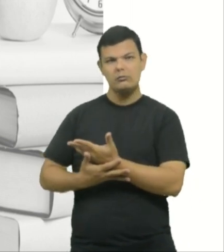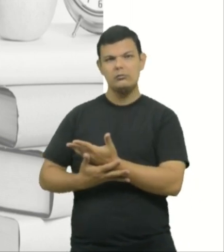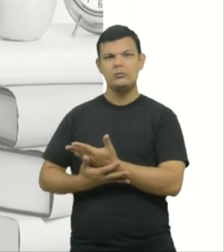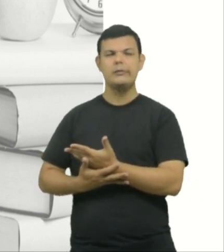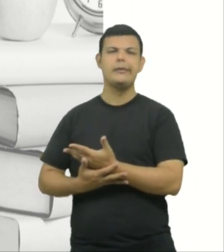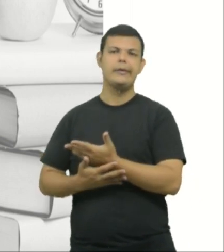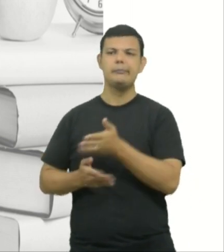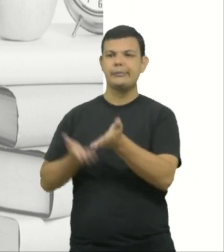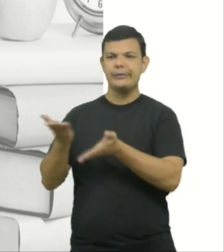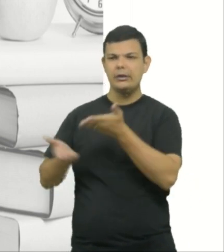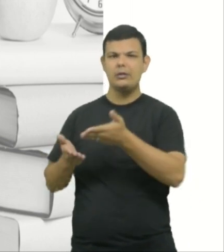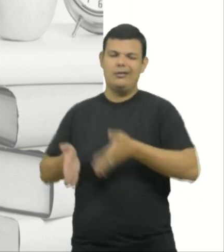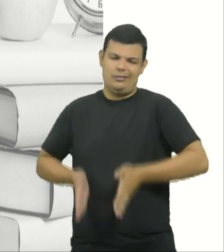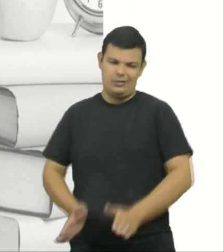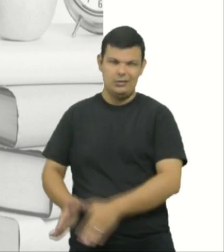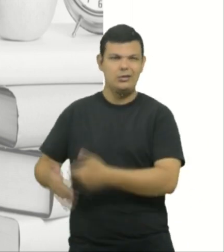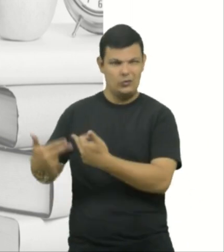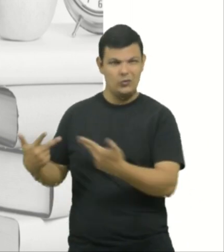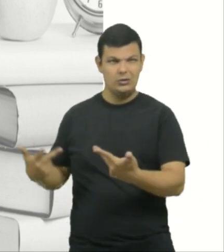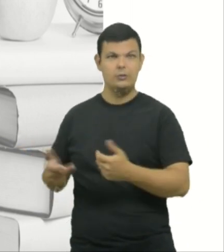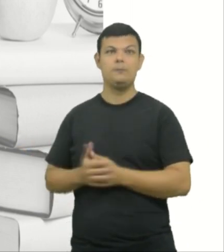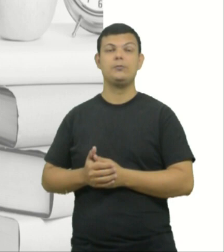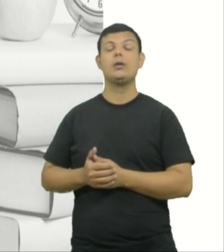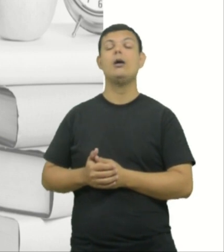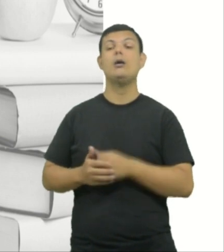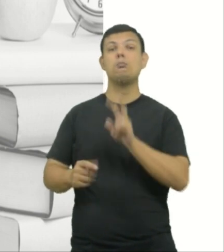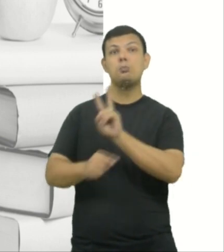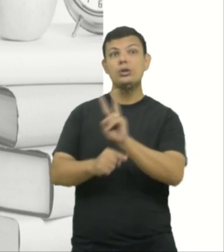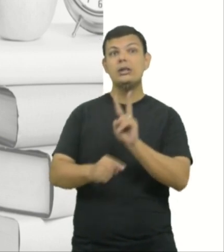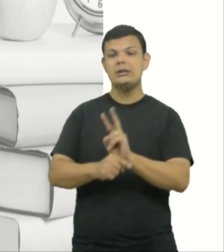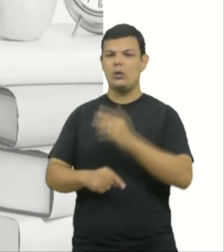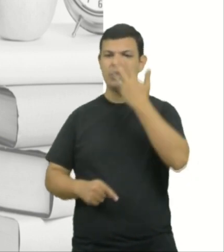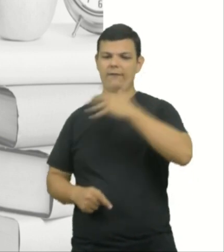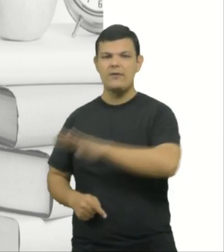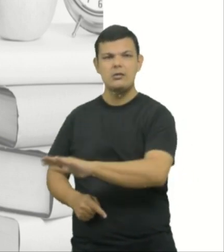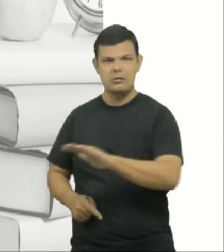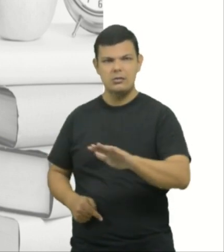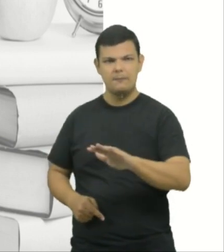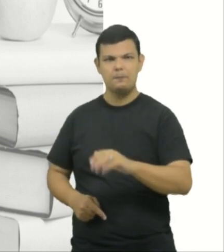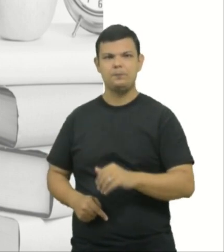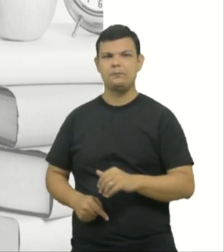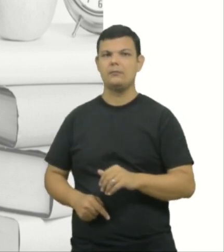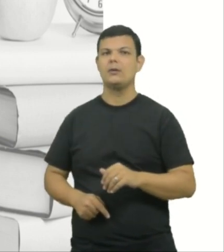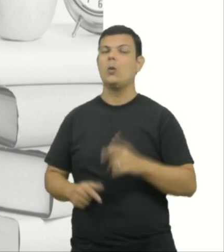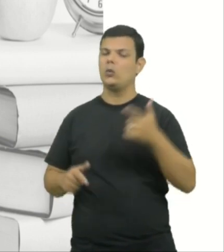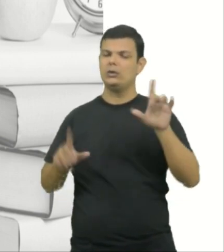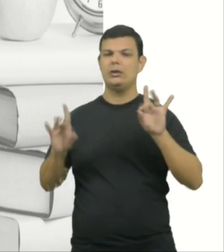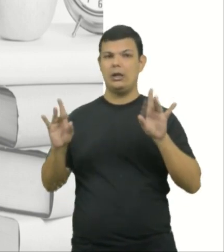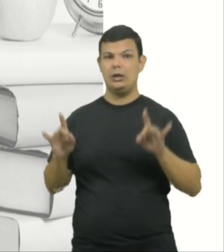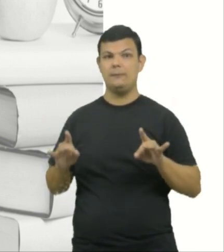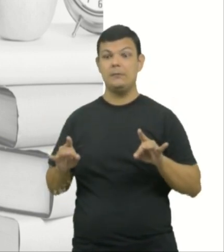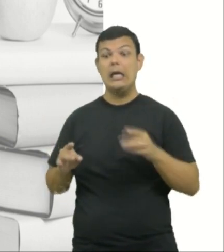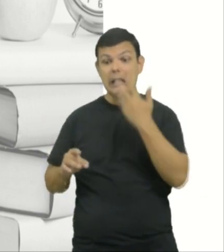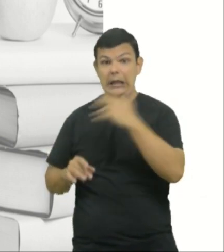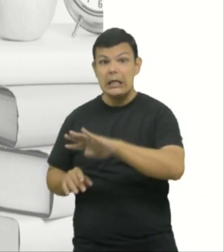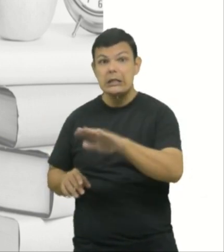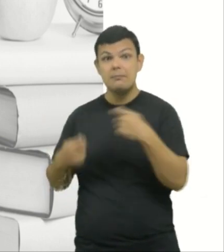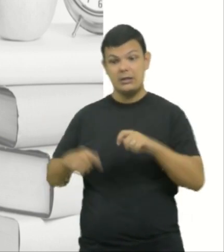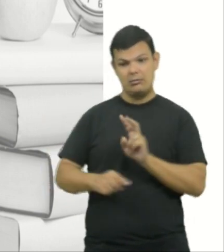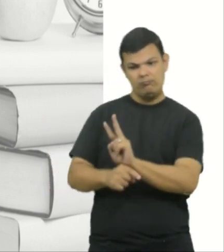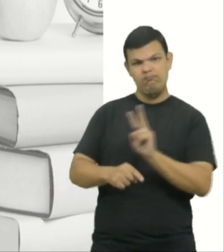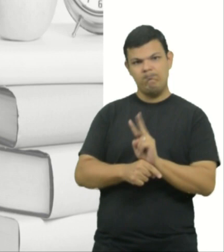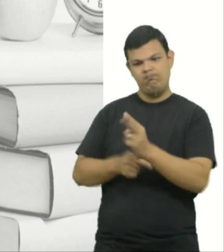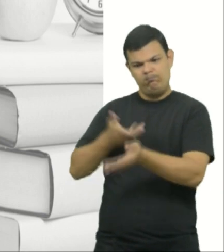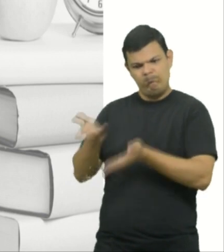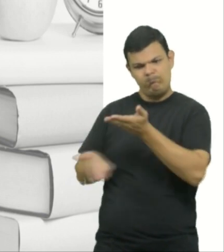tem que ser protegido na hora de nascer, e proteção à sua infância. É um outro detalhe, criança tem que ser protegida,